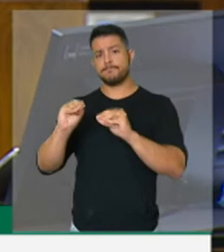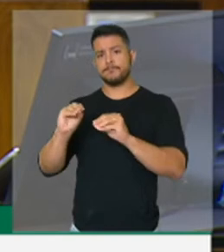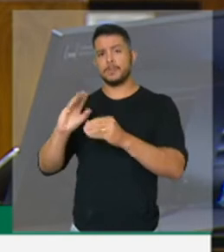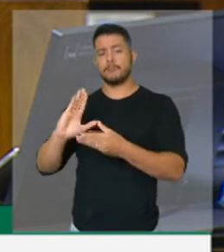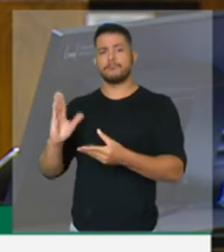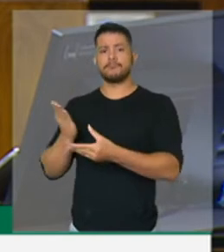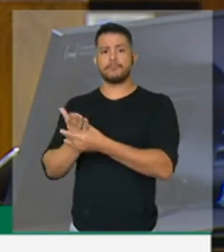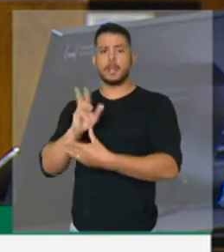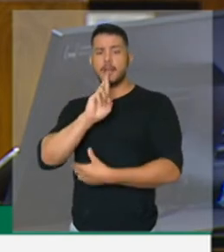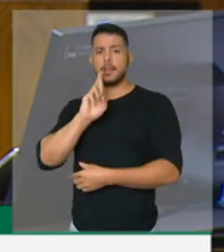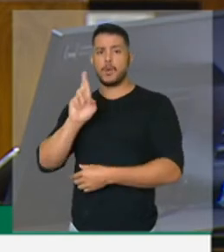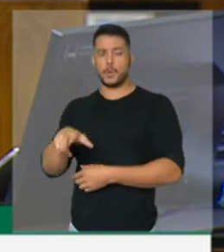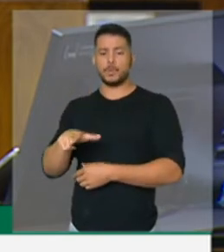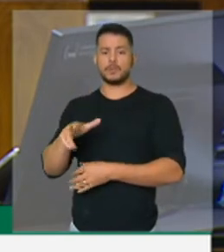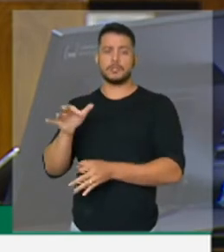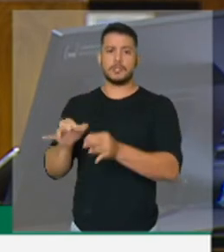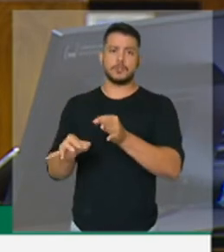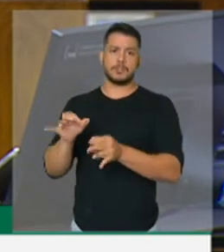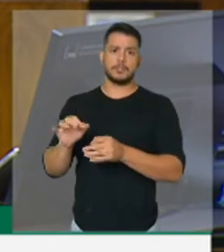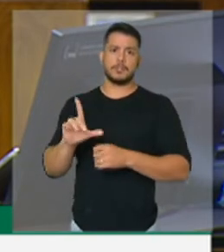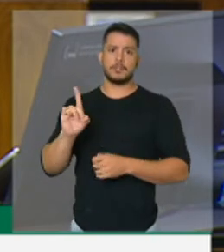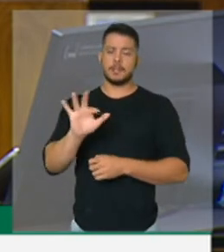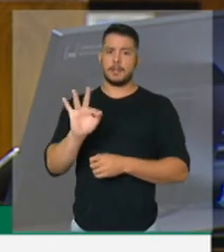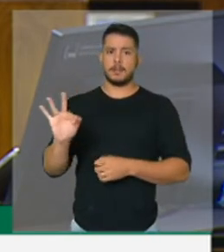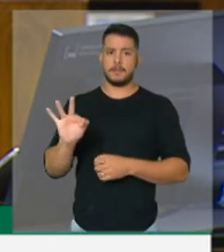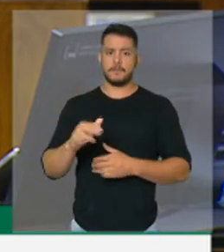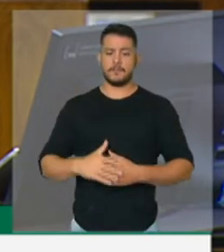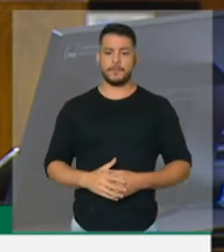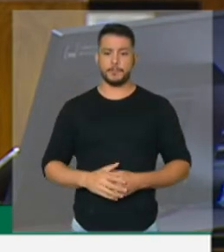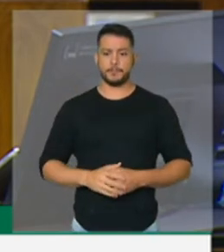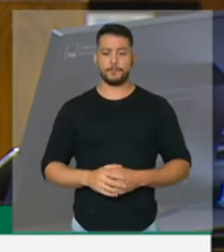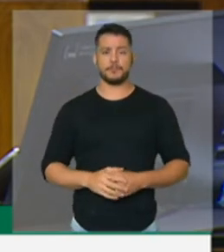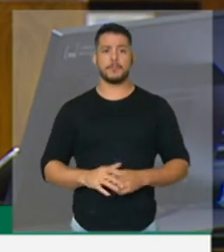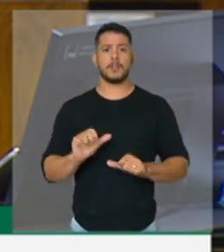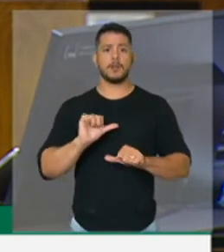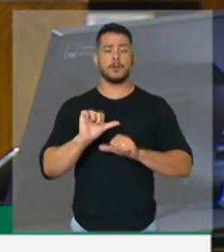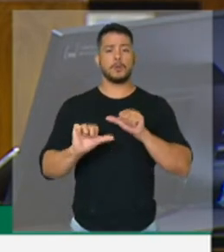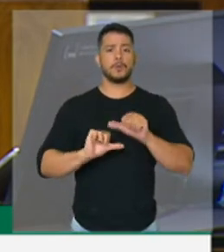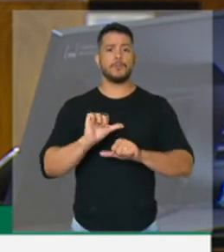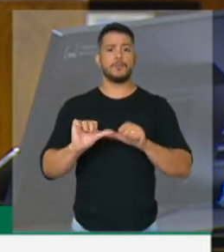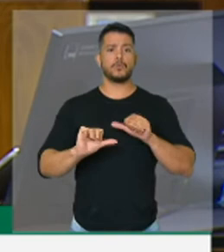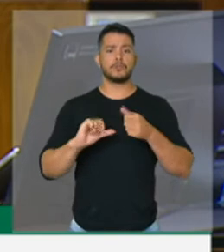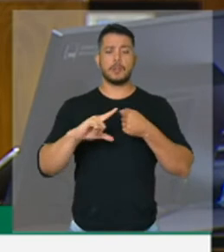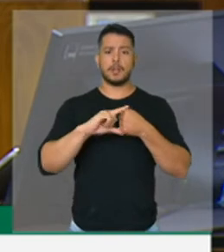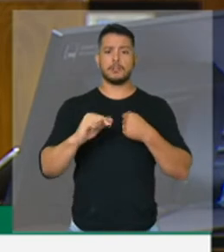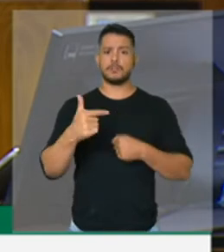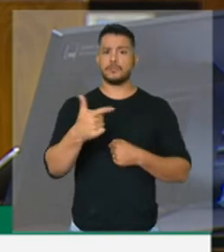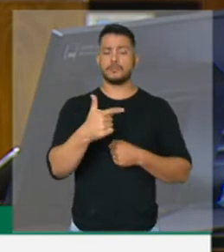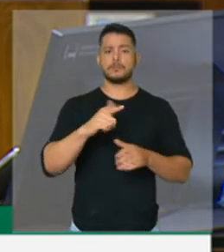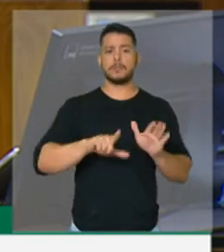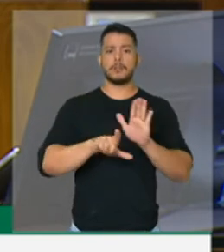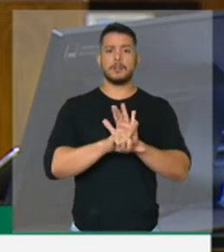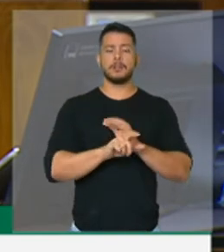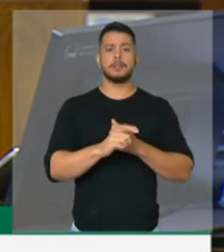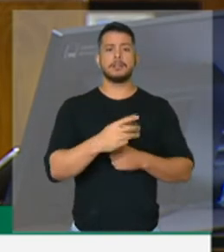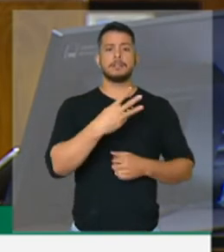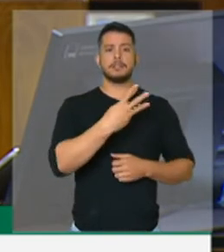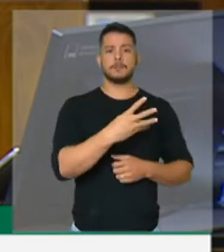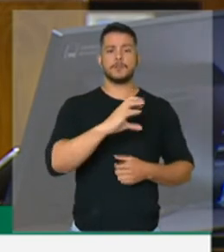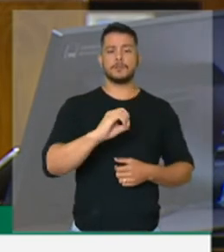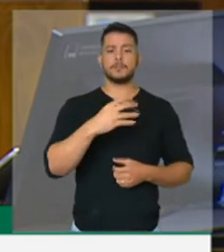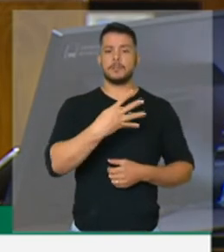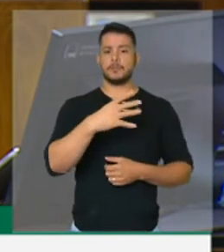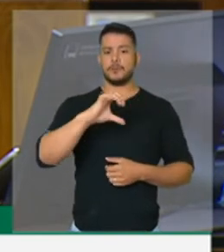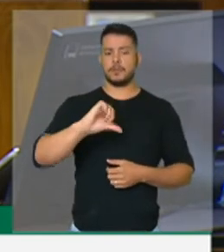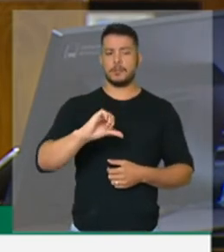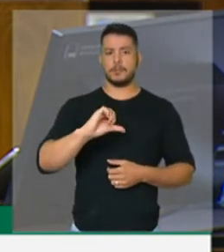da Justiça do Distrito Federal e dos Territórios e altera a redação no caput do artigo 2º da Lei 13.049 de 2 de